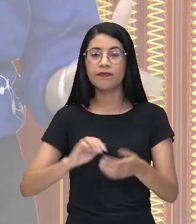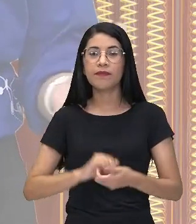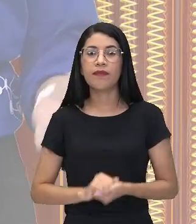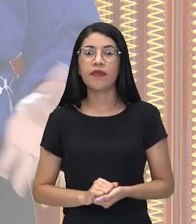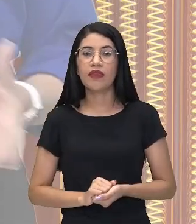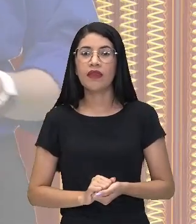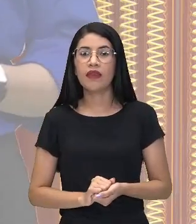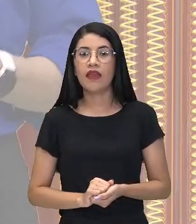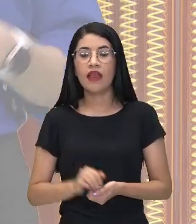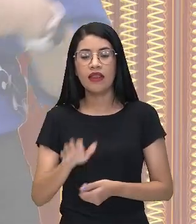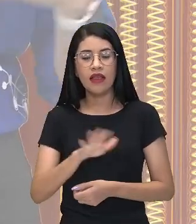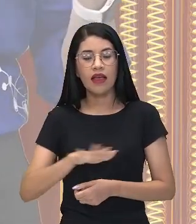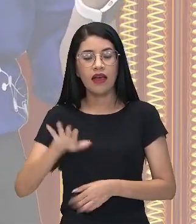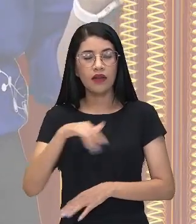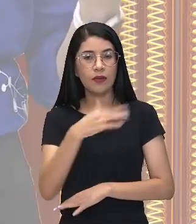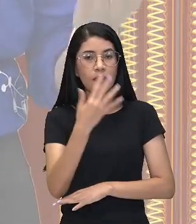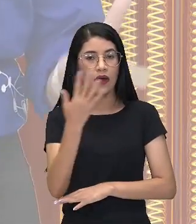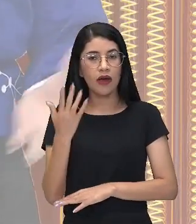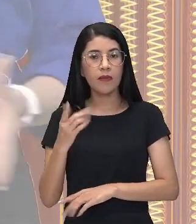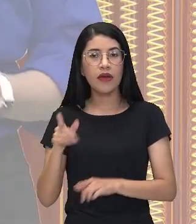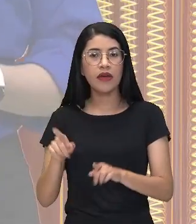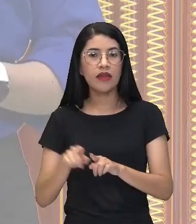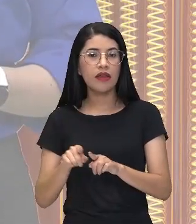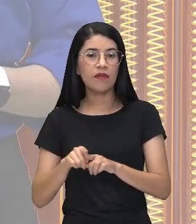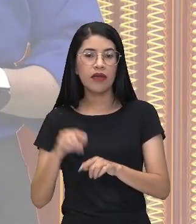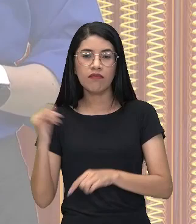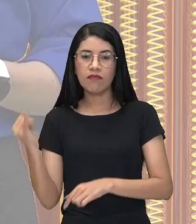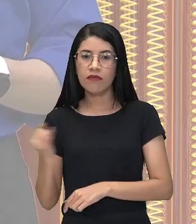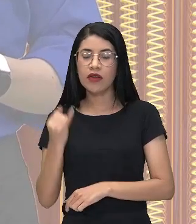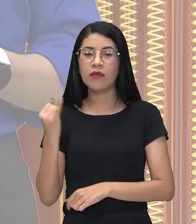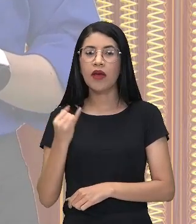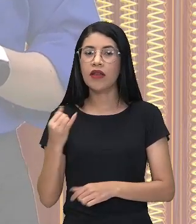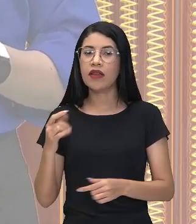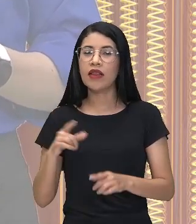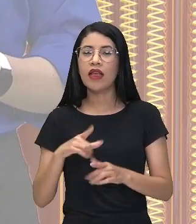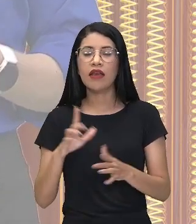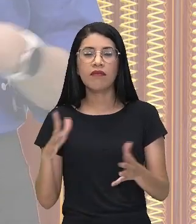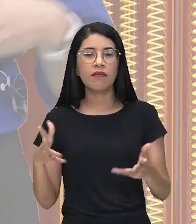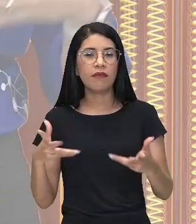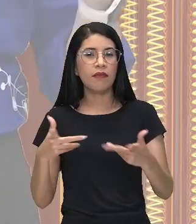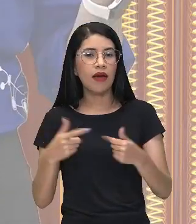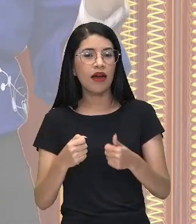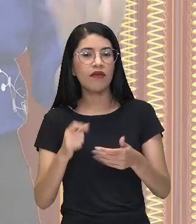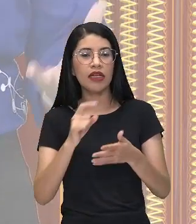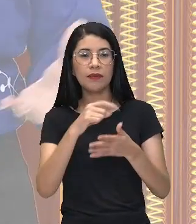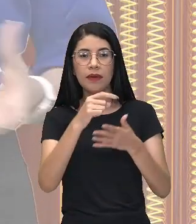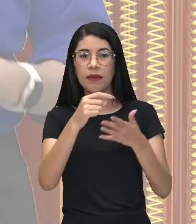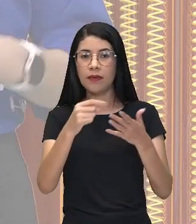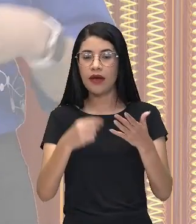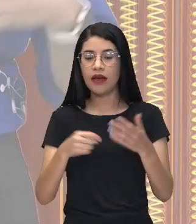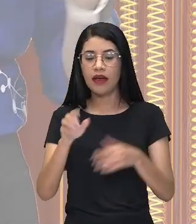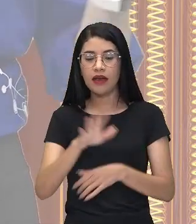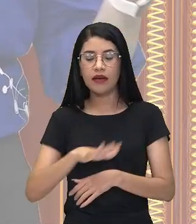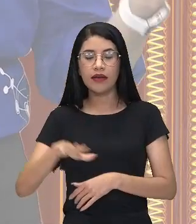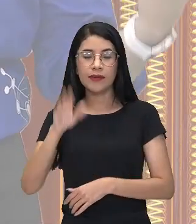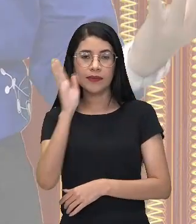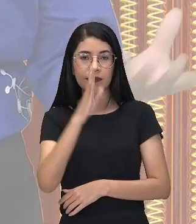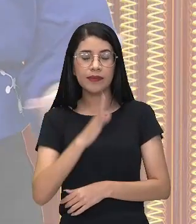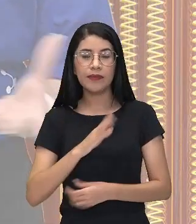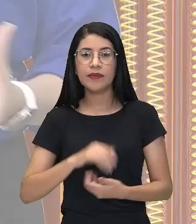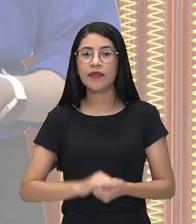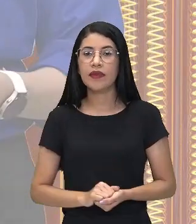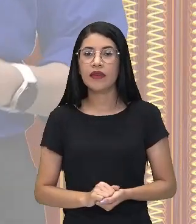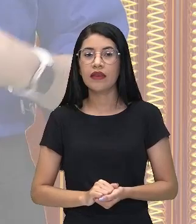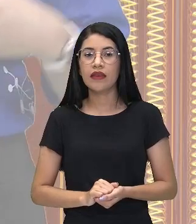potência ambiental, extremamente privilegiado o nosso território, certo? E